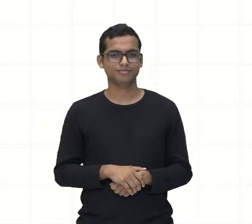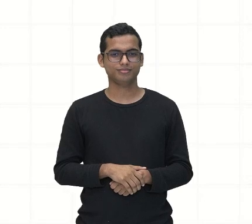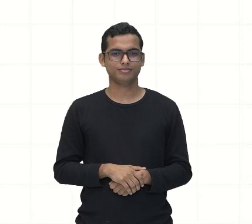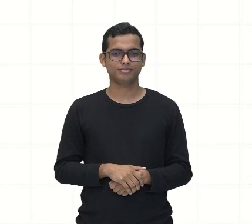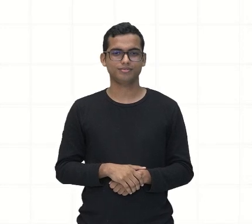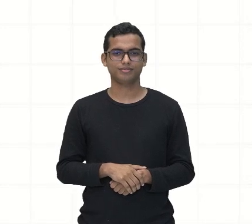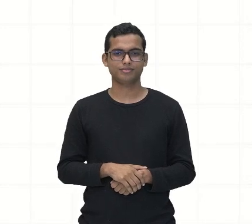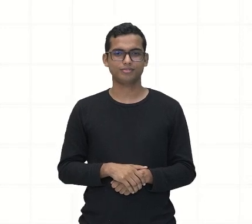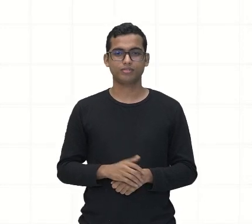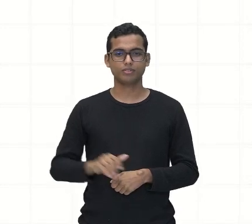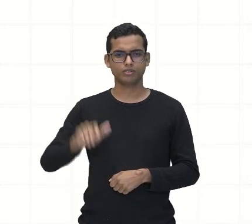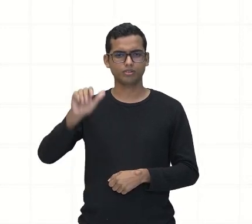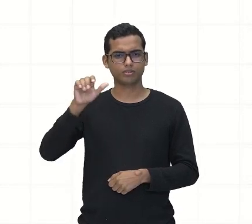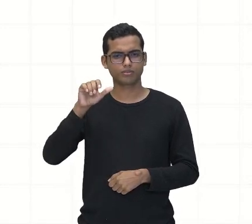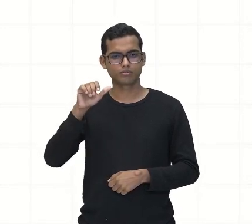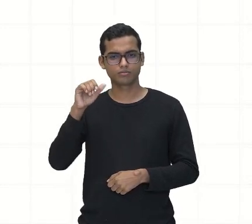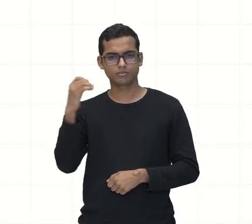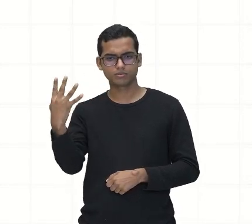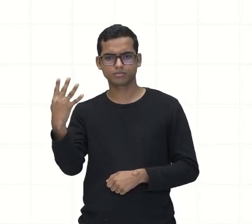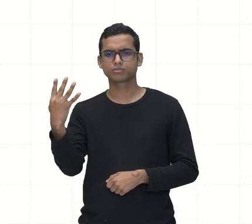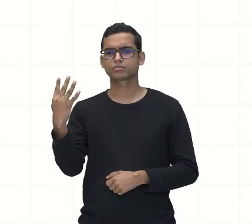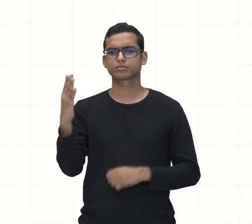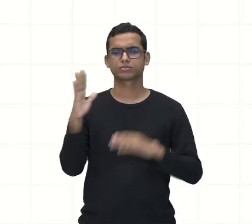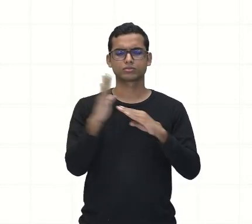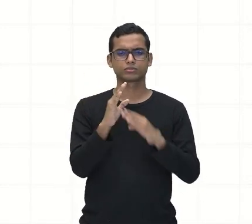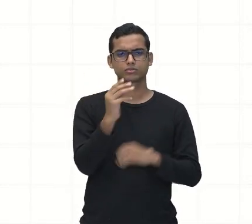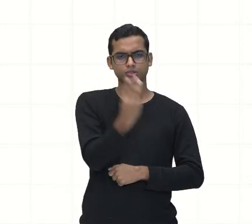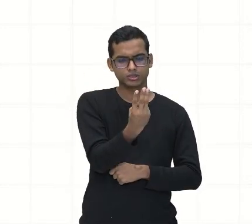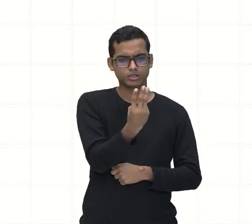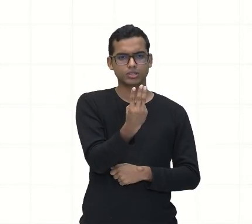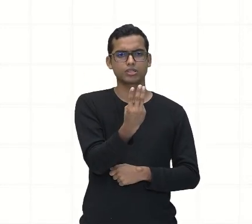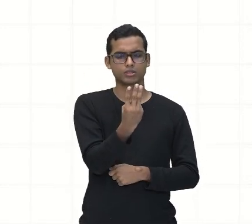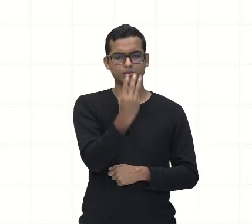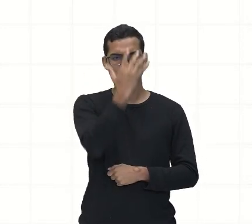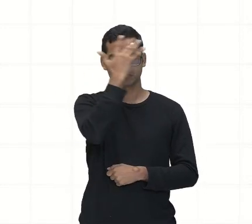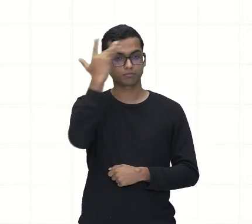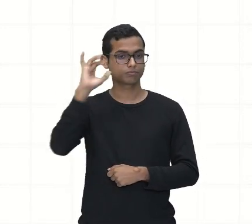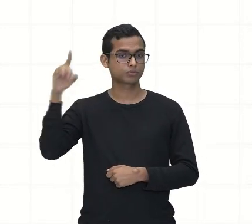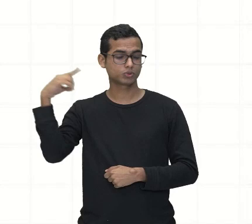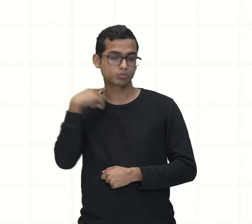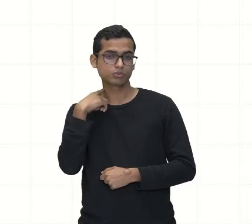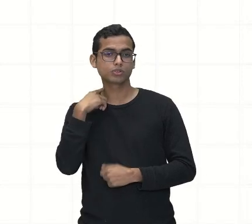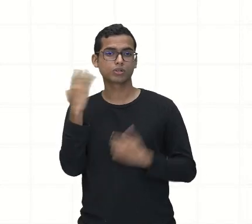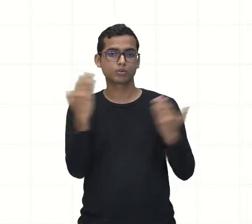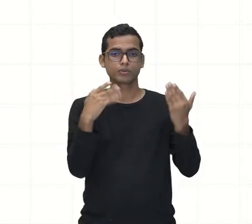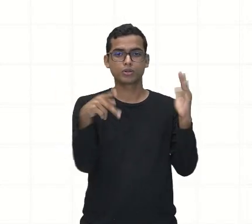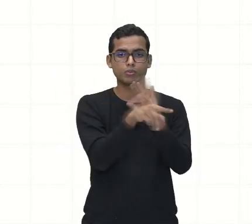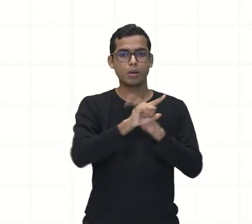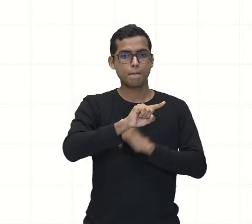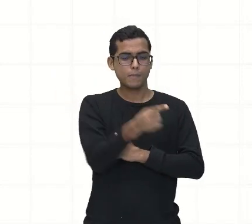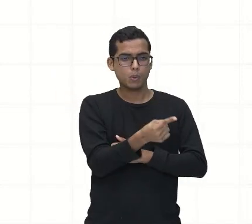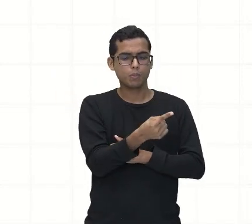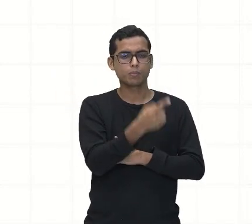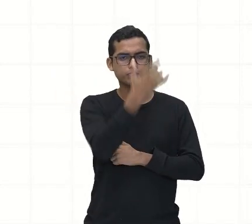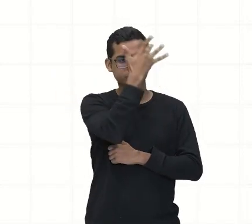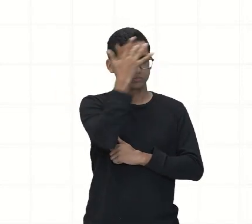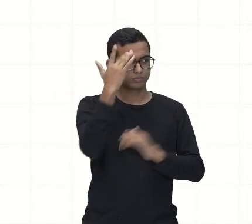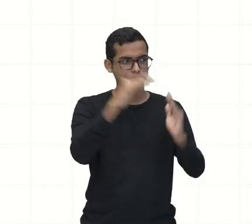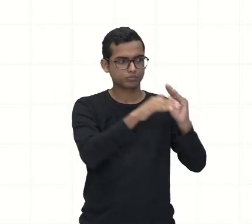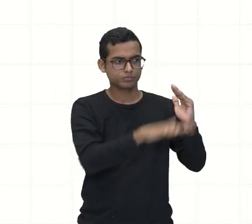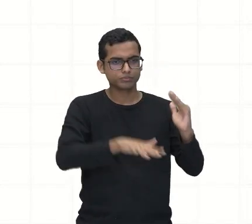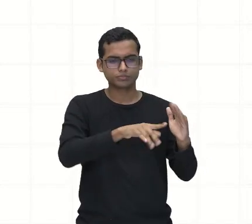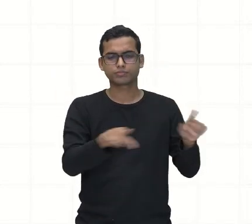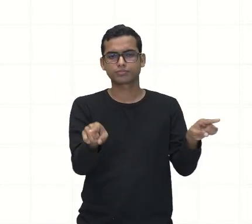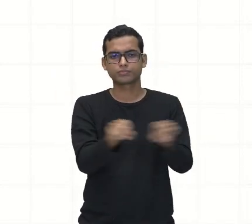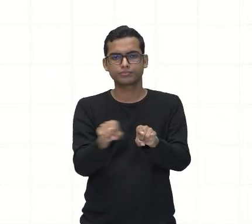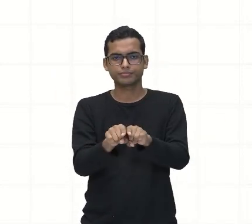e 3 advogados por 1.000 habitantes. E o Pará, né, que é aqui ao lado, ó, a